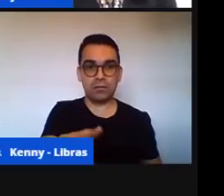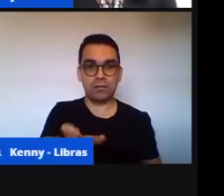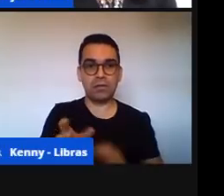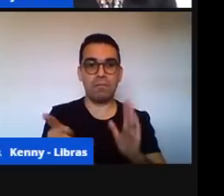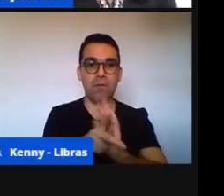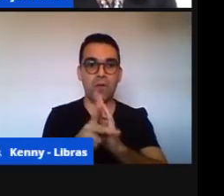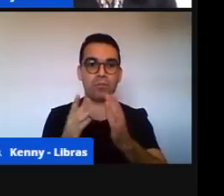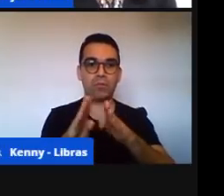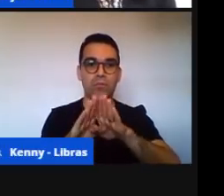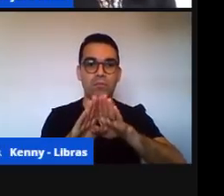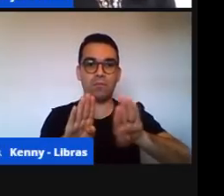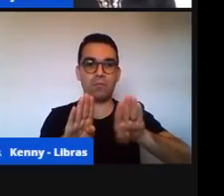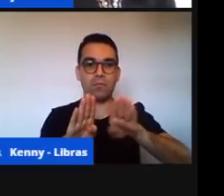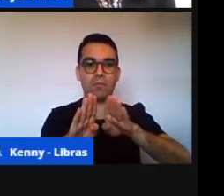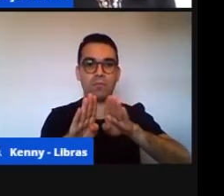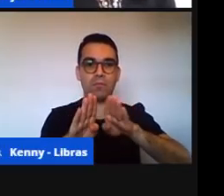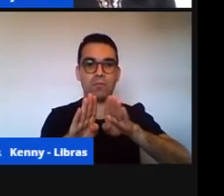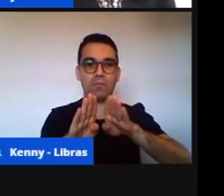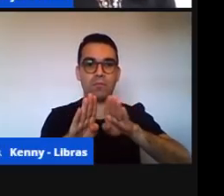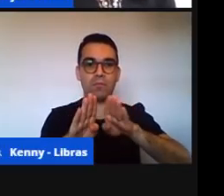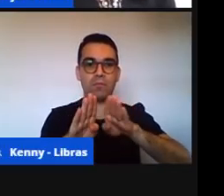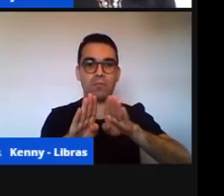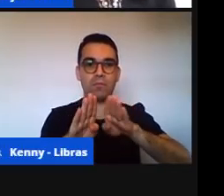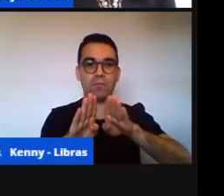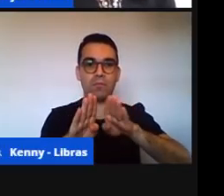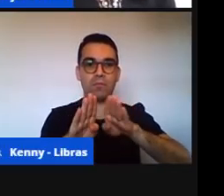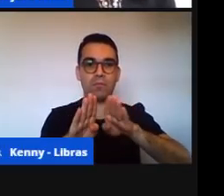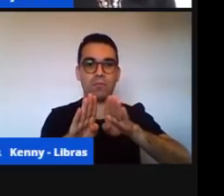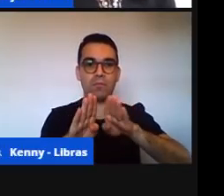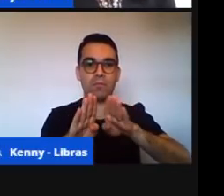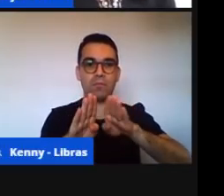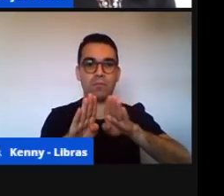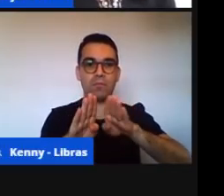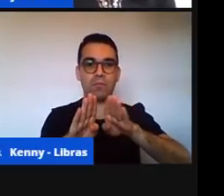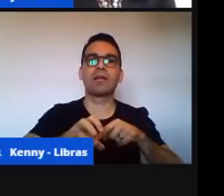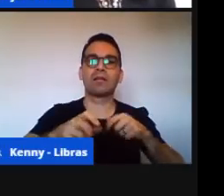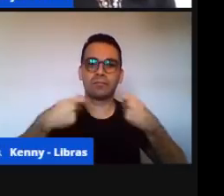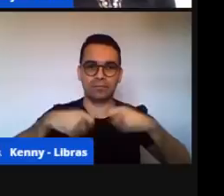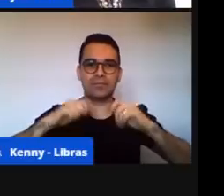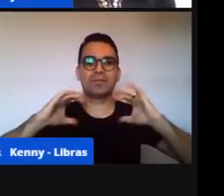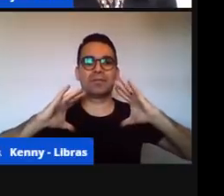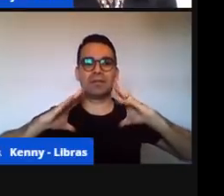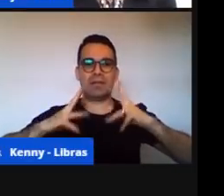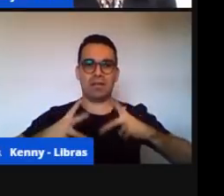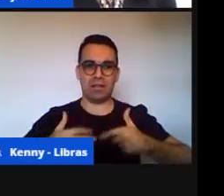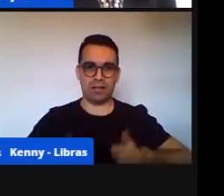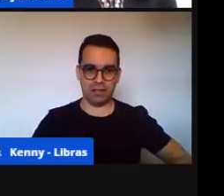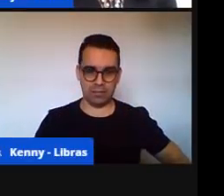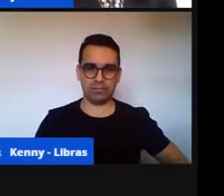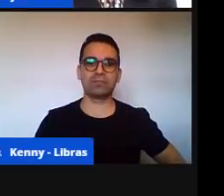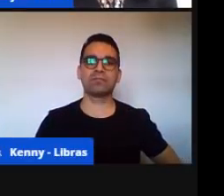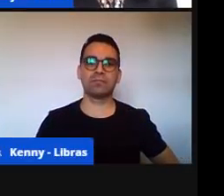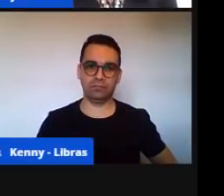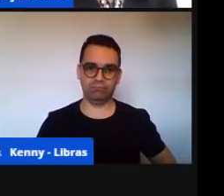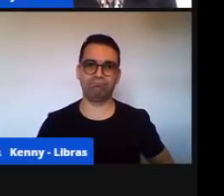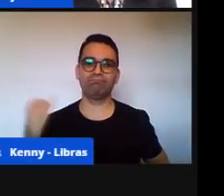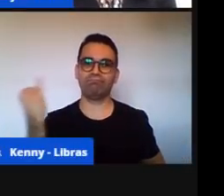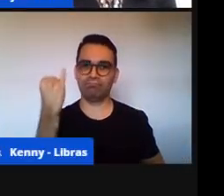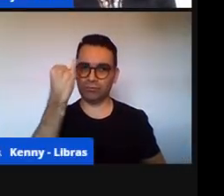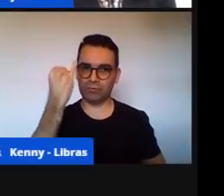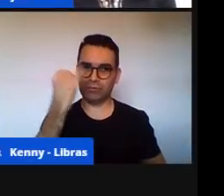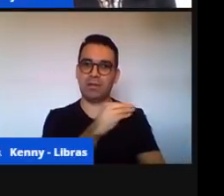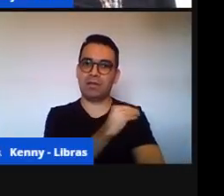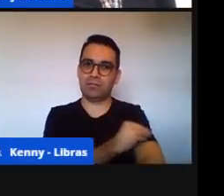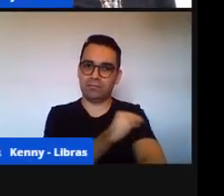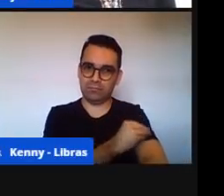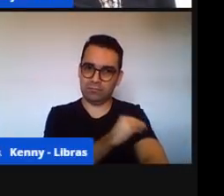habitual dessas áreas, para evitar contato de várias pessoas ali, evitar contaminação e circulação de vírus ou de outras bactérias.